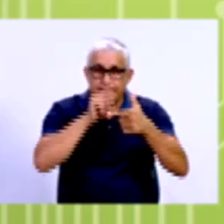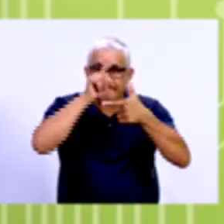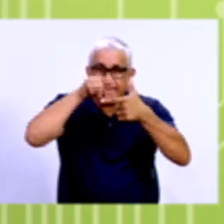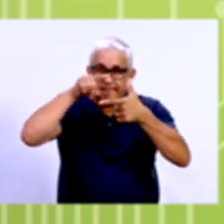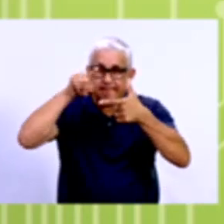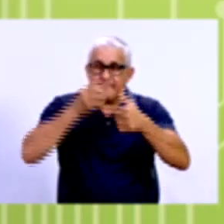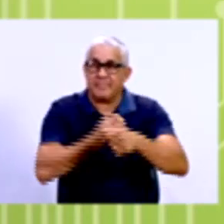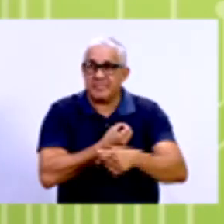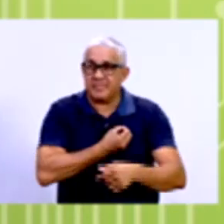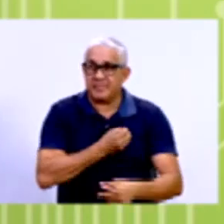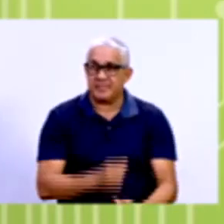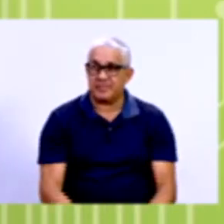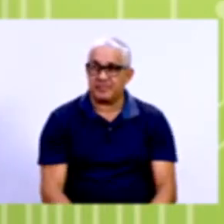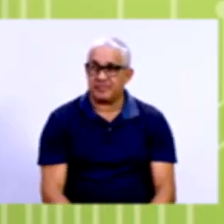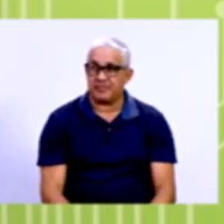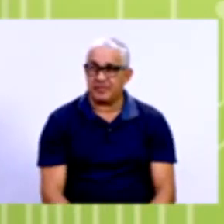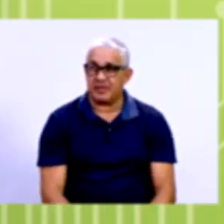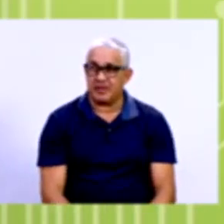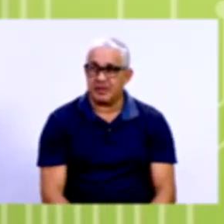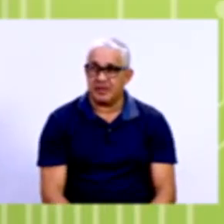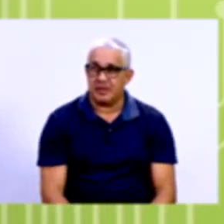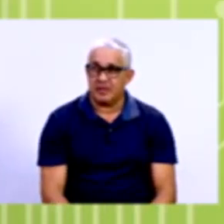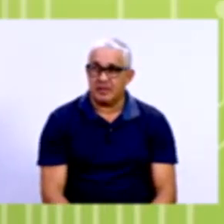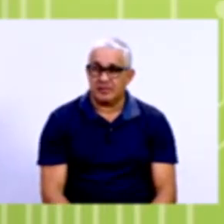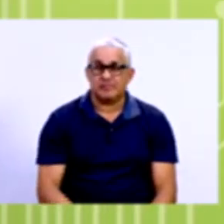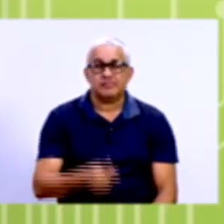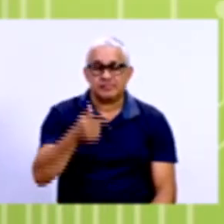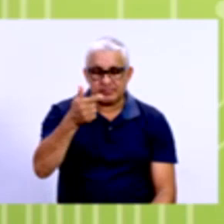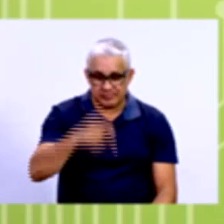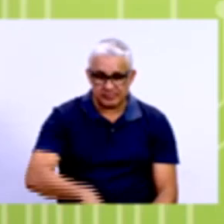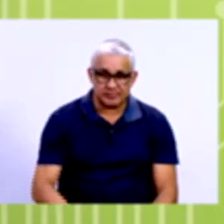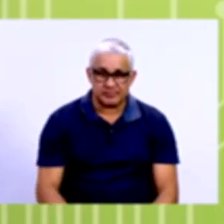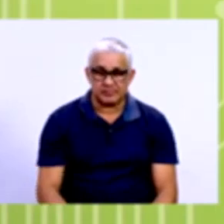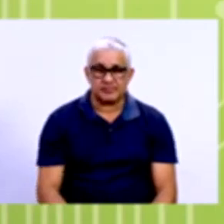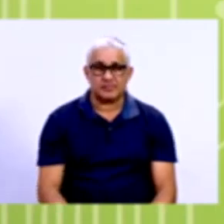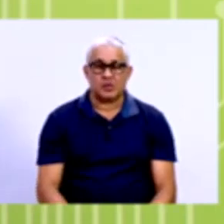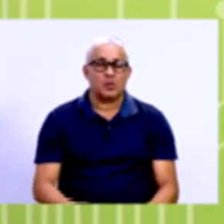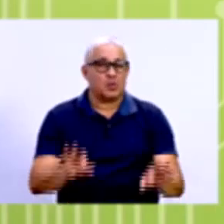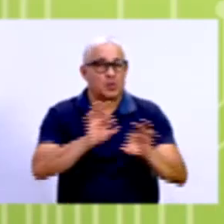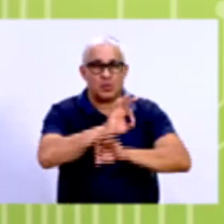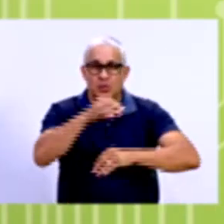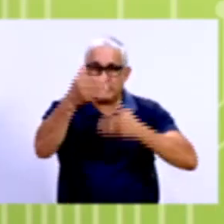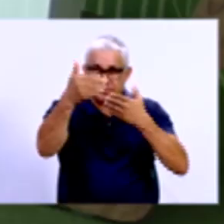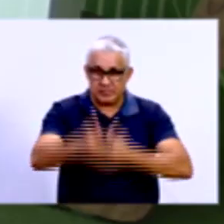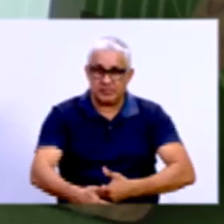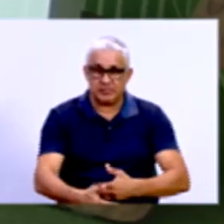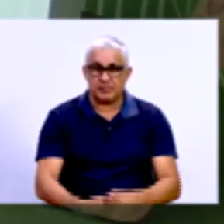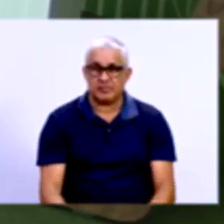notas, né, professor? Então, novamente aí a todos uma ótima prova.